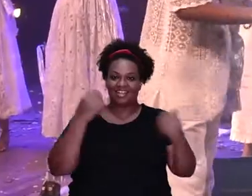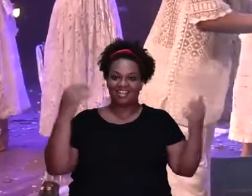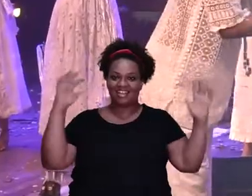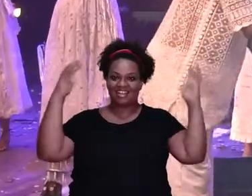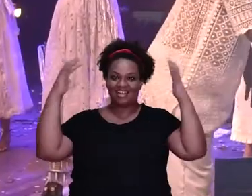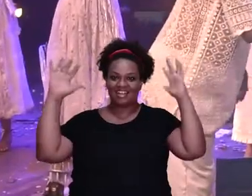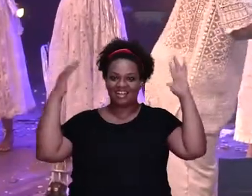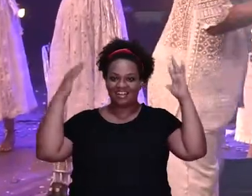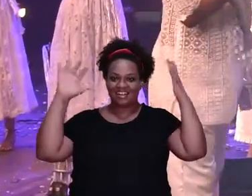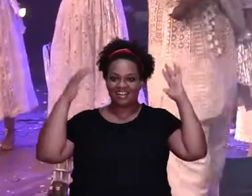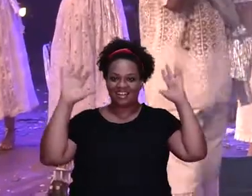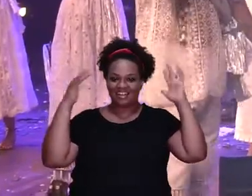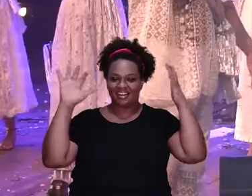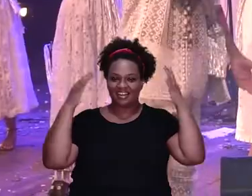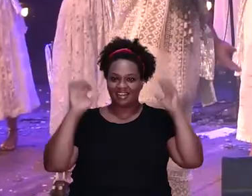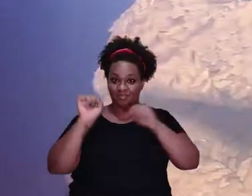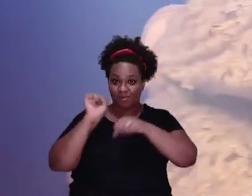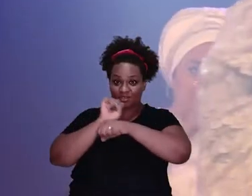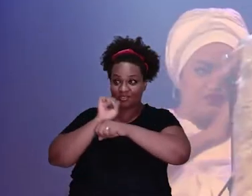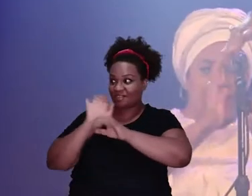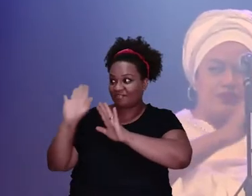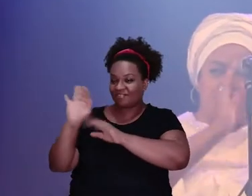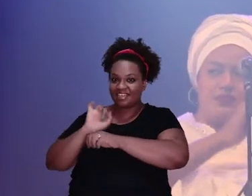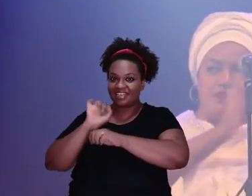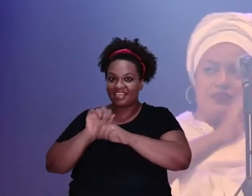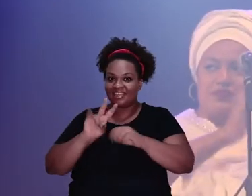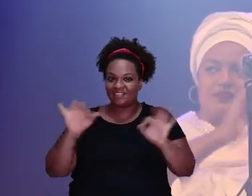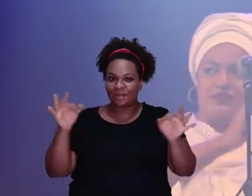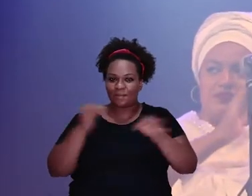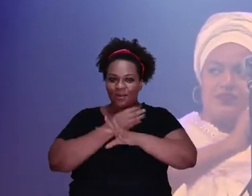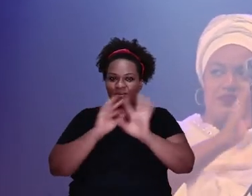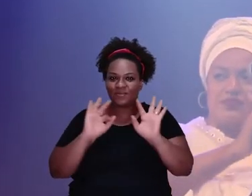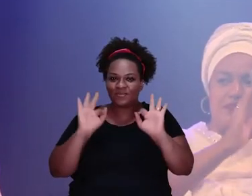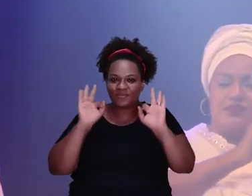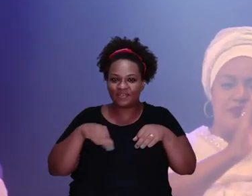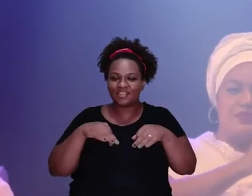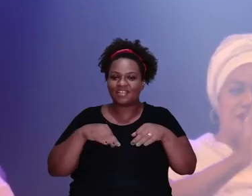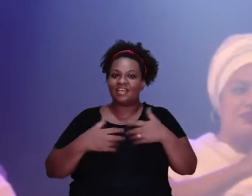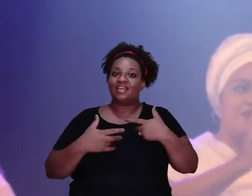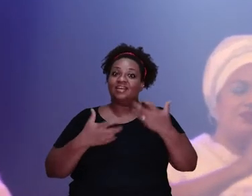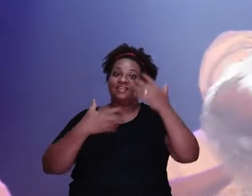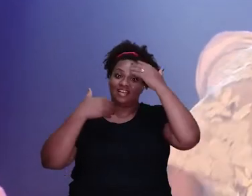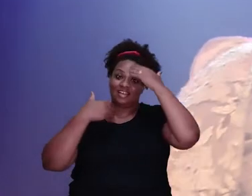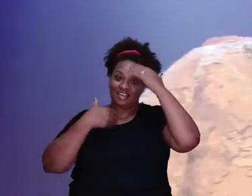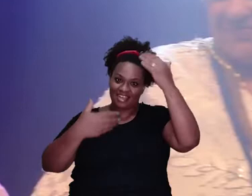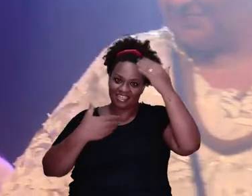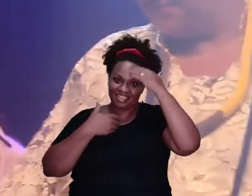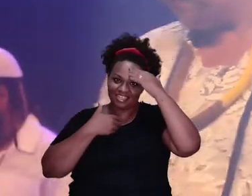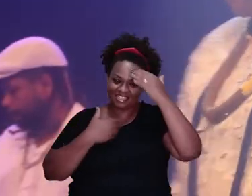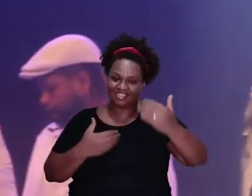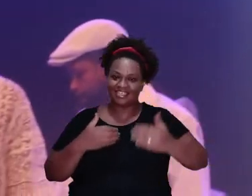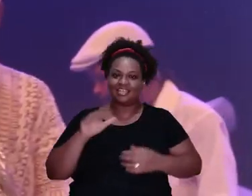o que bem entender pode ficar com a gente também que a gente já vai enterrando eu quero